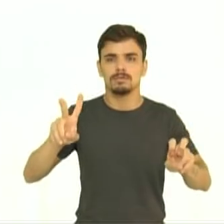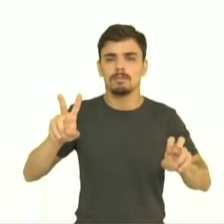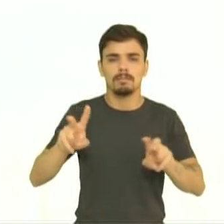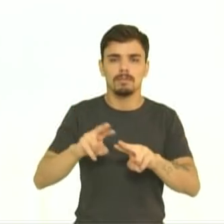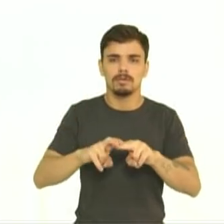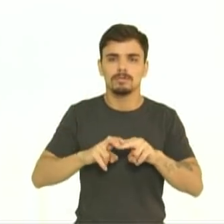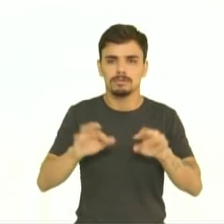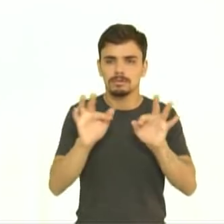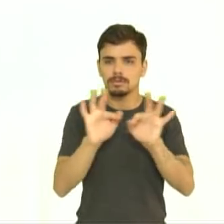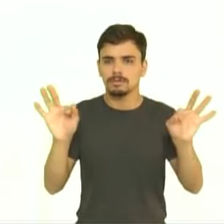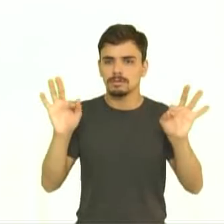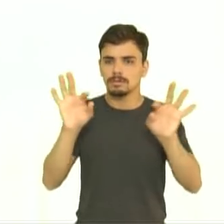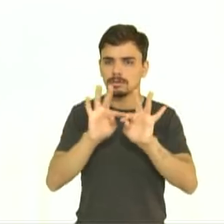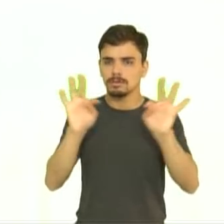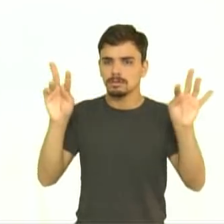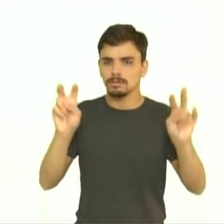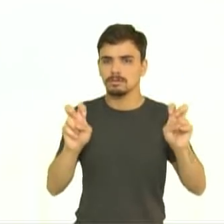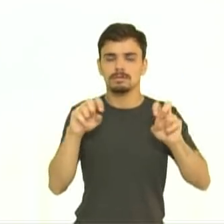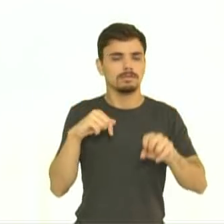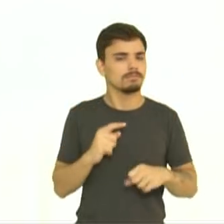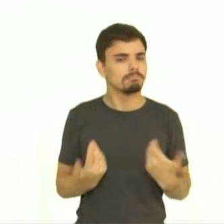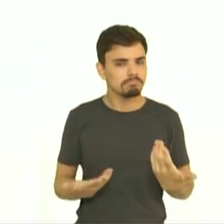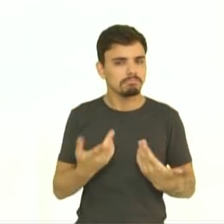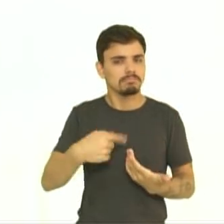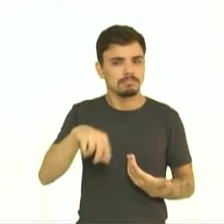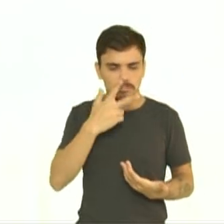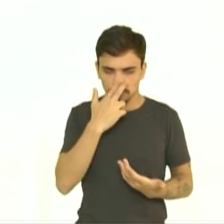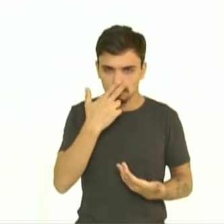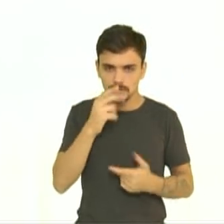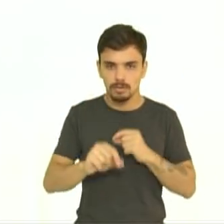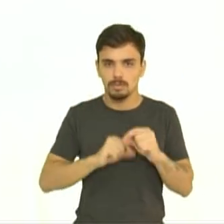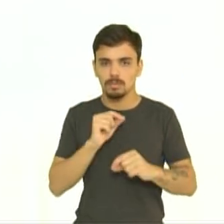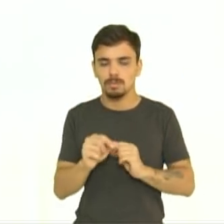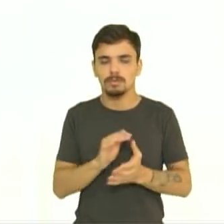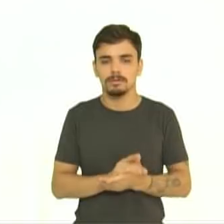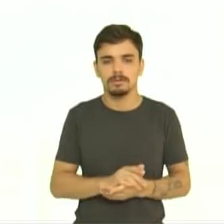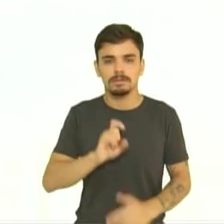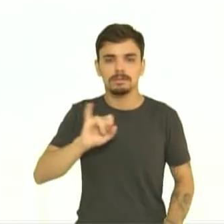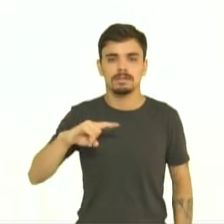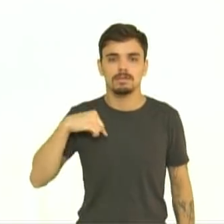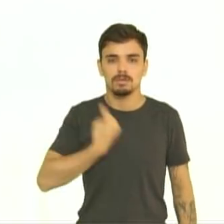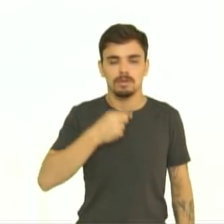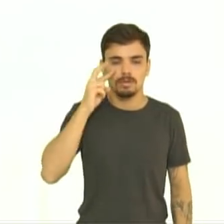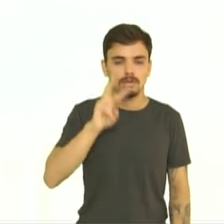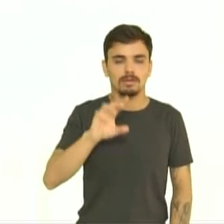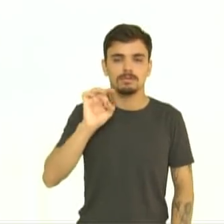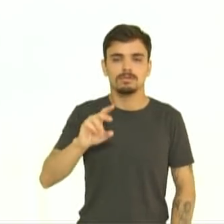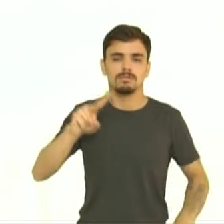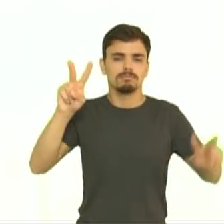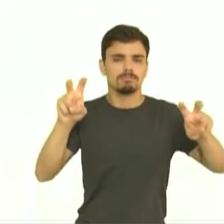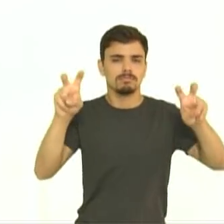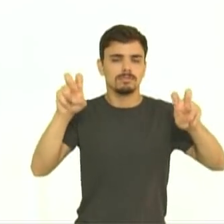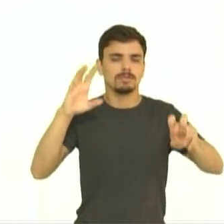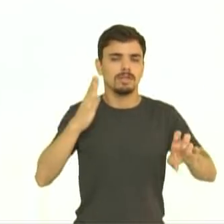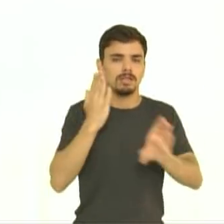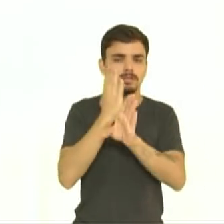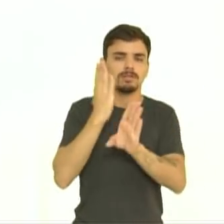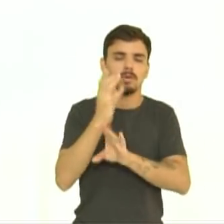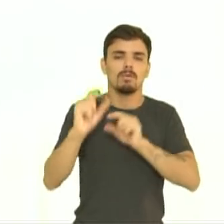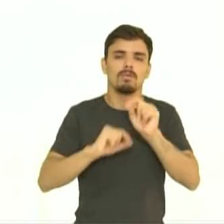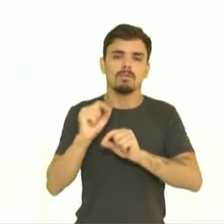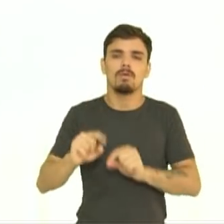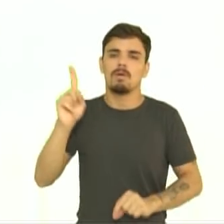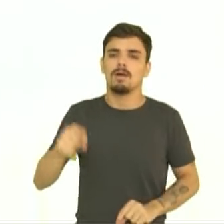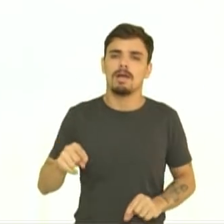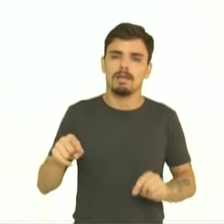título? Será que é a mesma coisa? O que você acha? Será que se a gente olhar só o título de uma redação, a gente já descobre qual